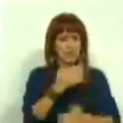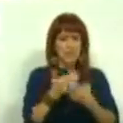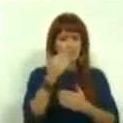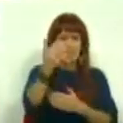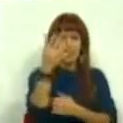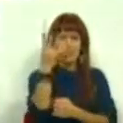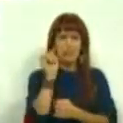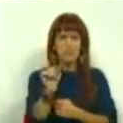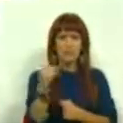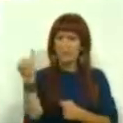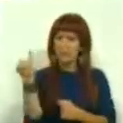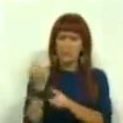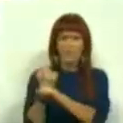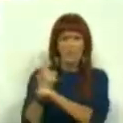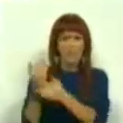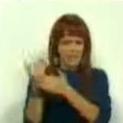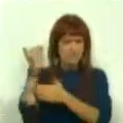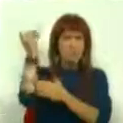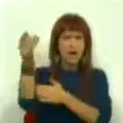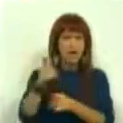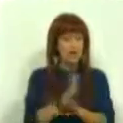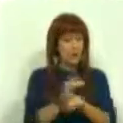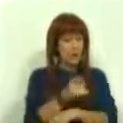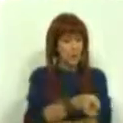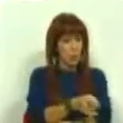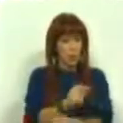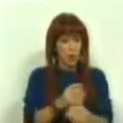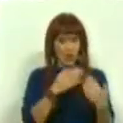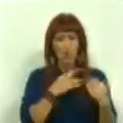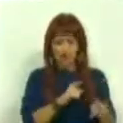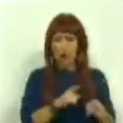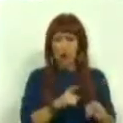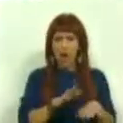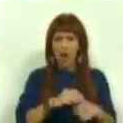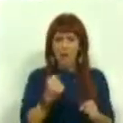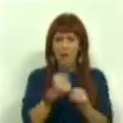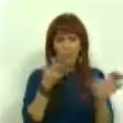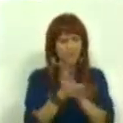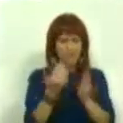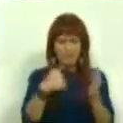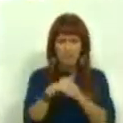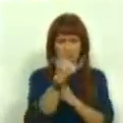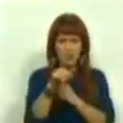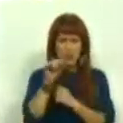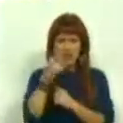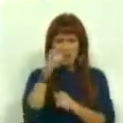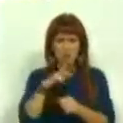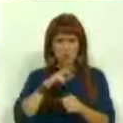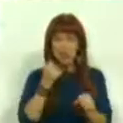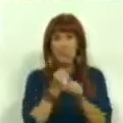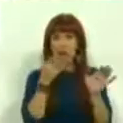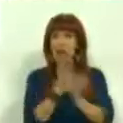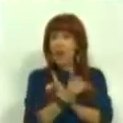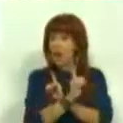de 4.000 instituições. Um setor que é responsável por empregar mais de 200.000